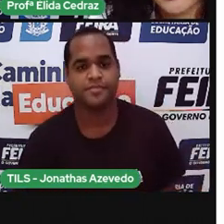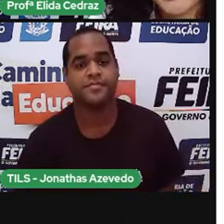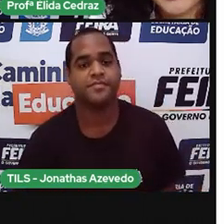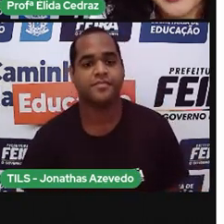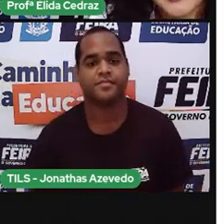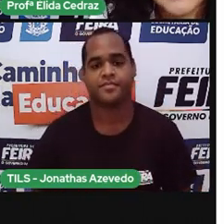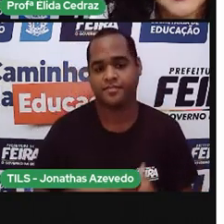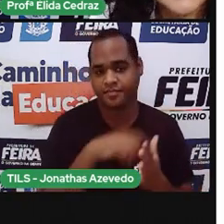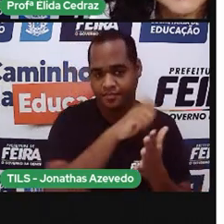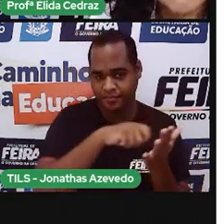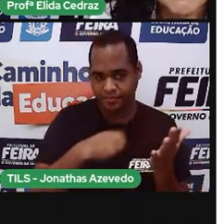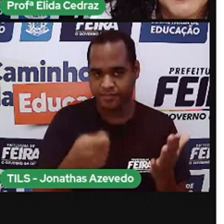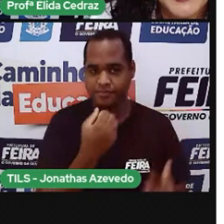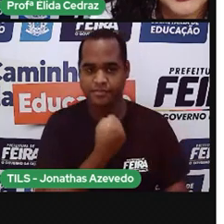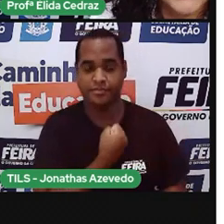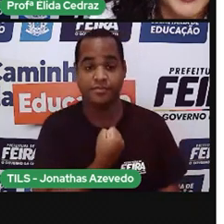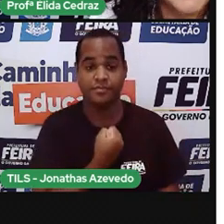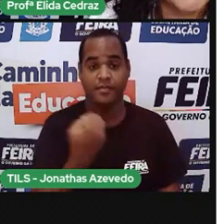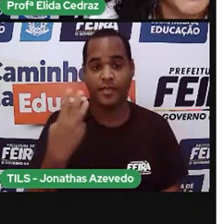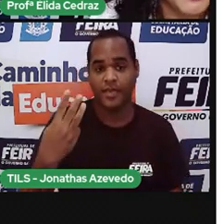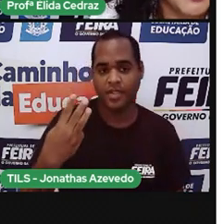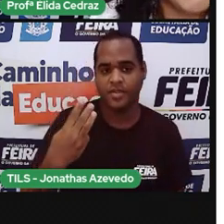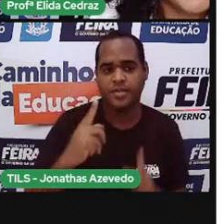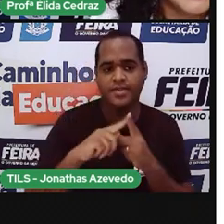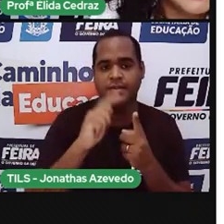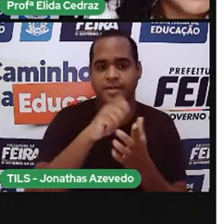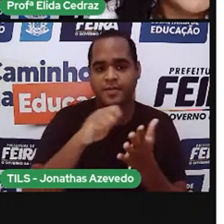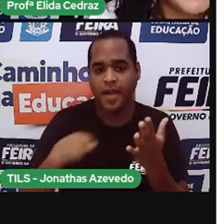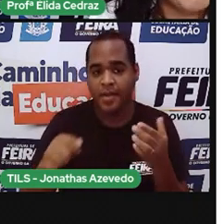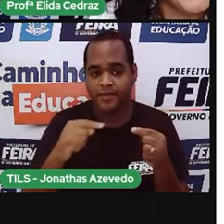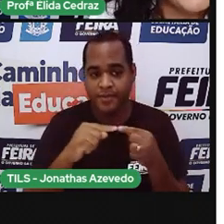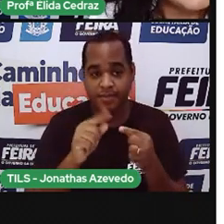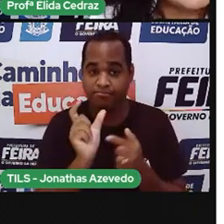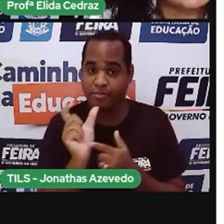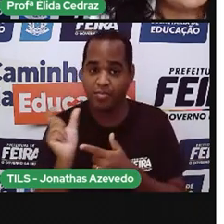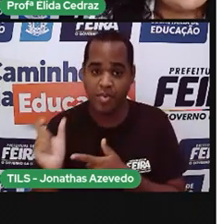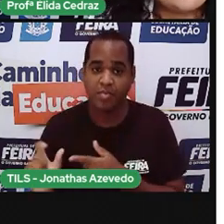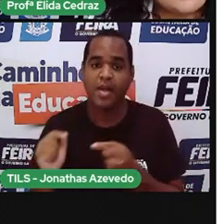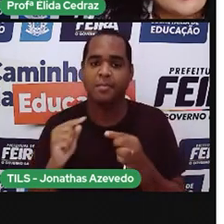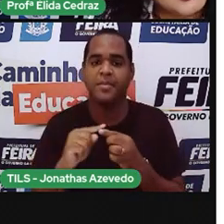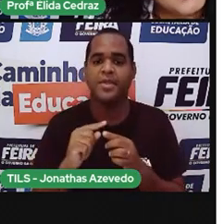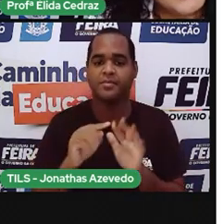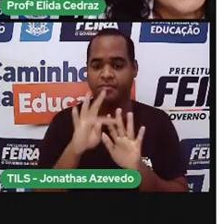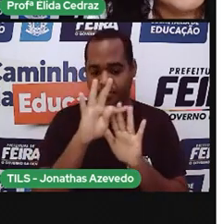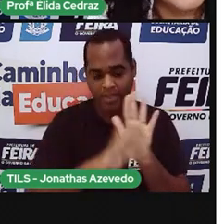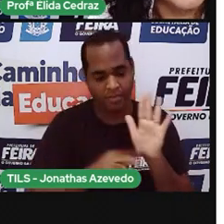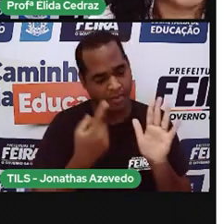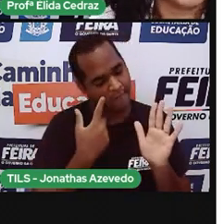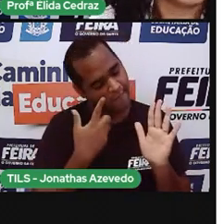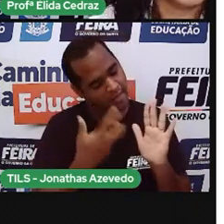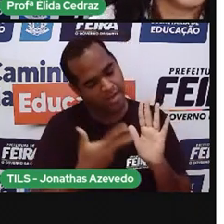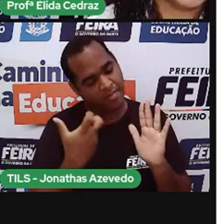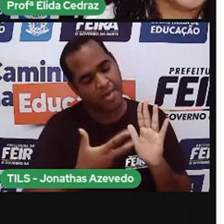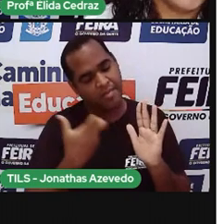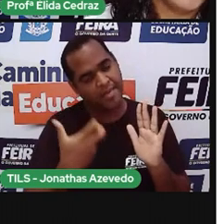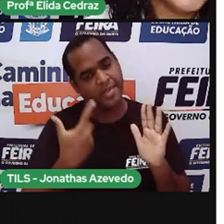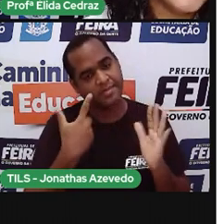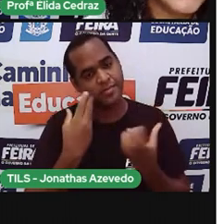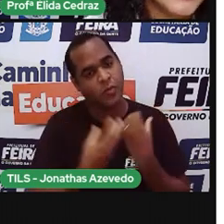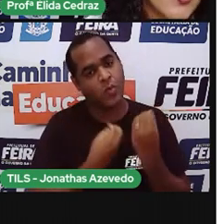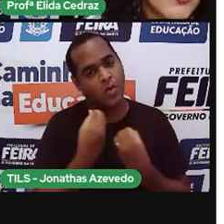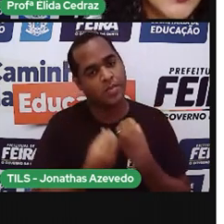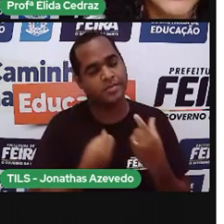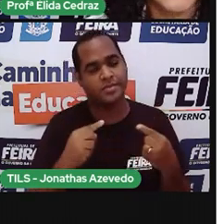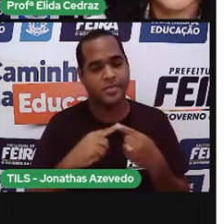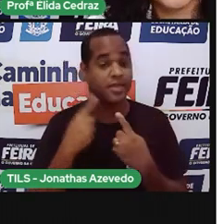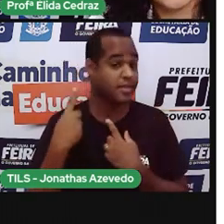Escreva no número 3. Escreva abaixo as palavras que aparecem no texto que representam